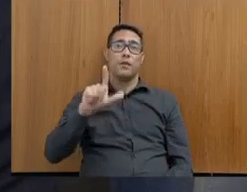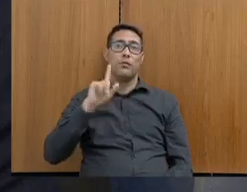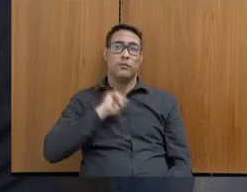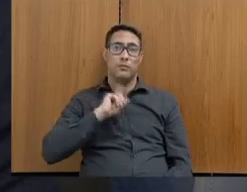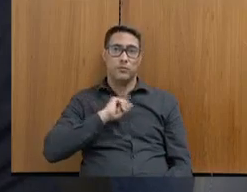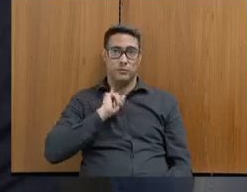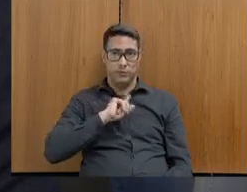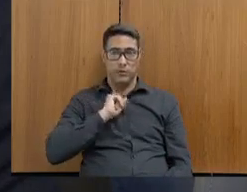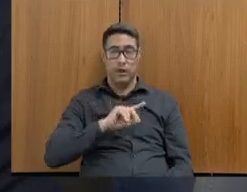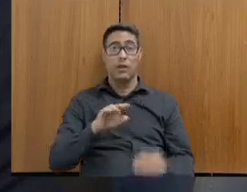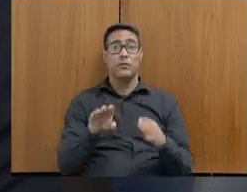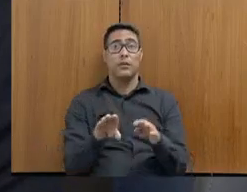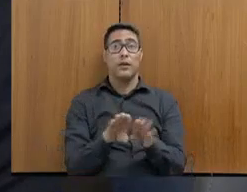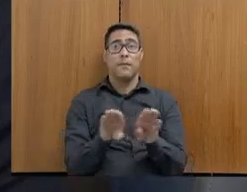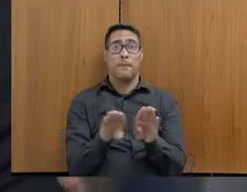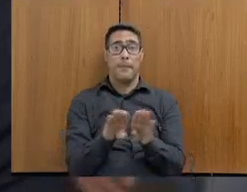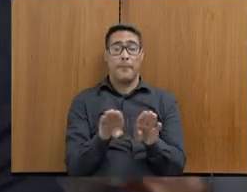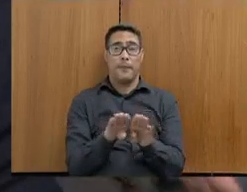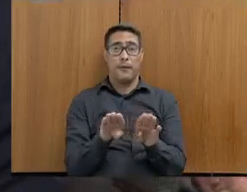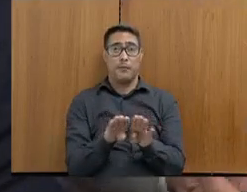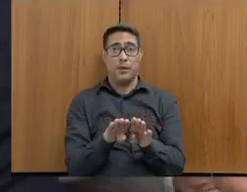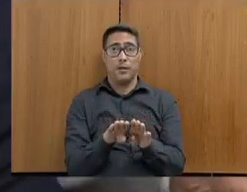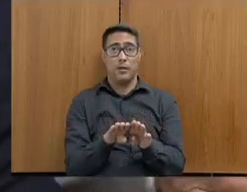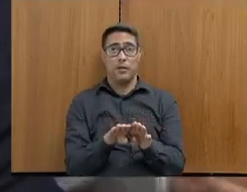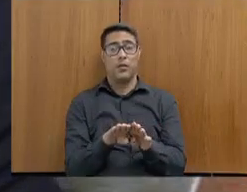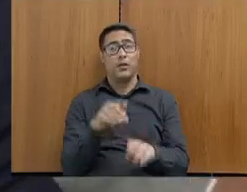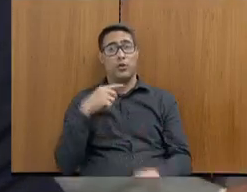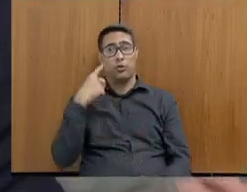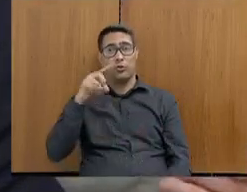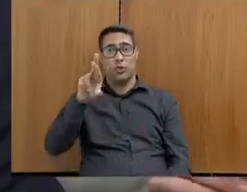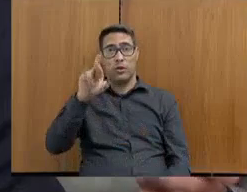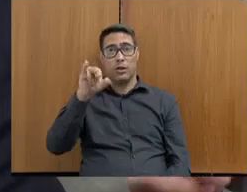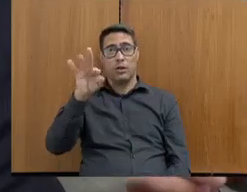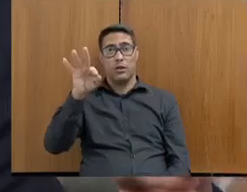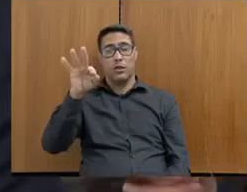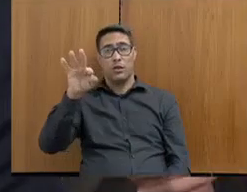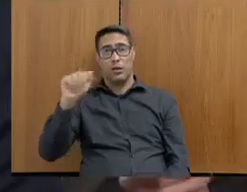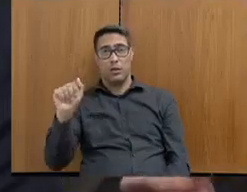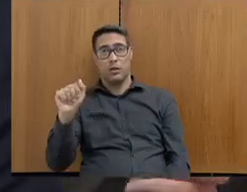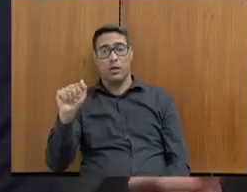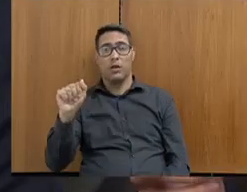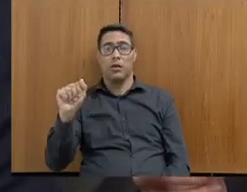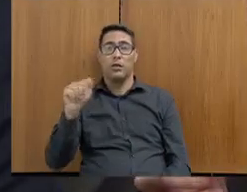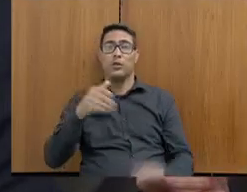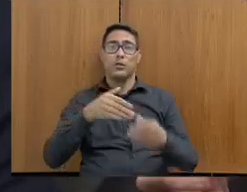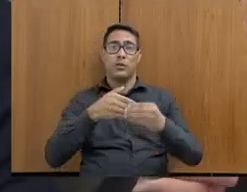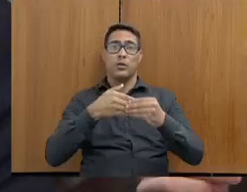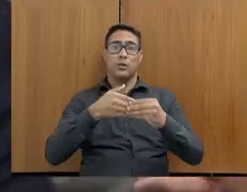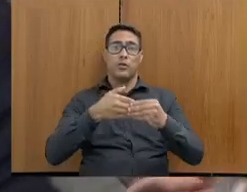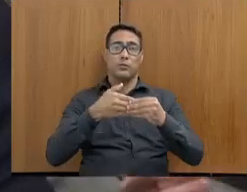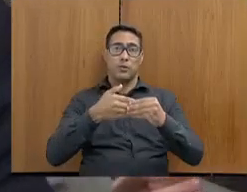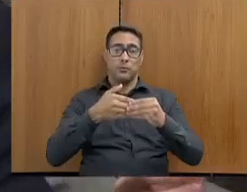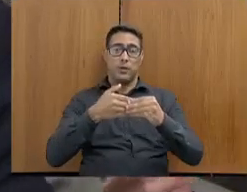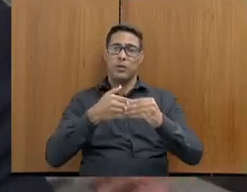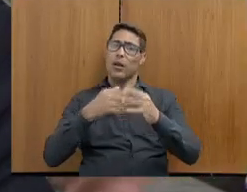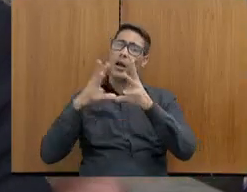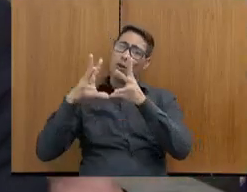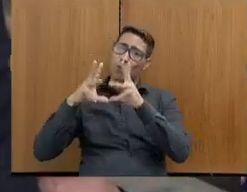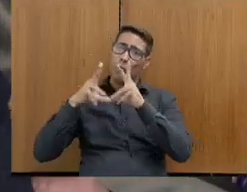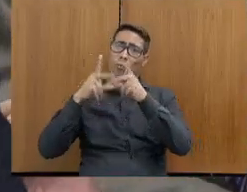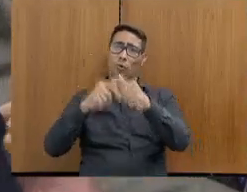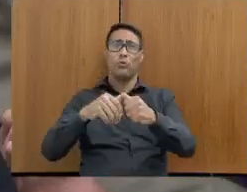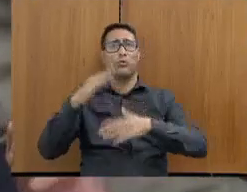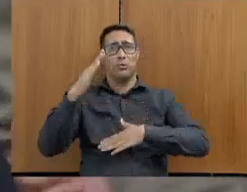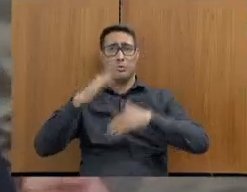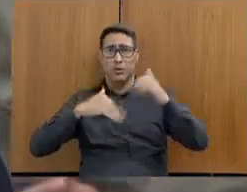também através da dona Doutora Rita cumprimentar a todos os profissionais